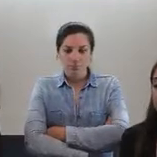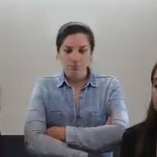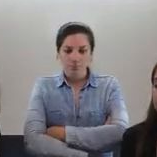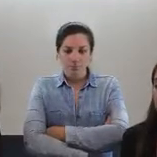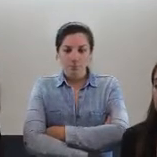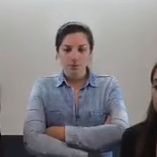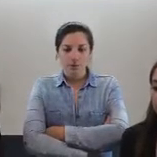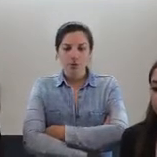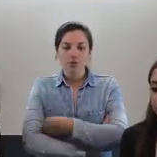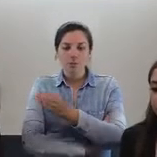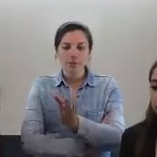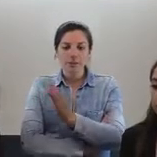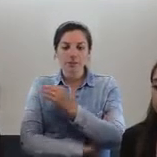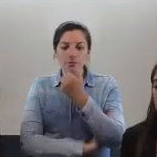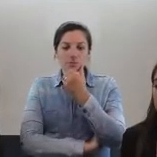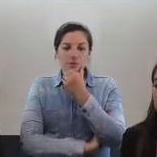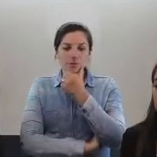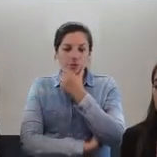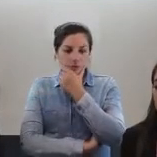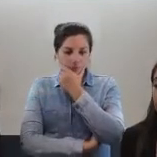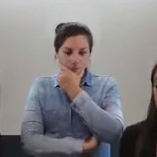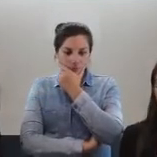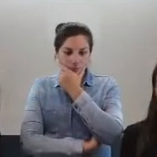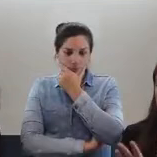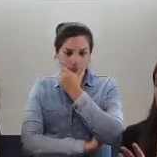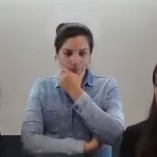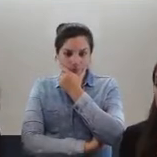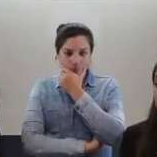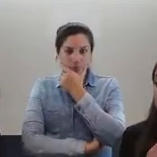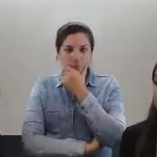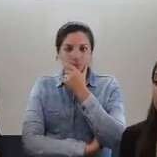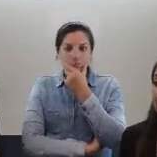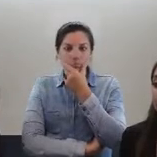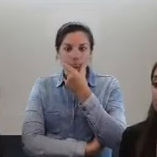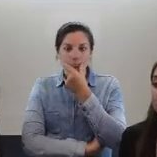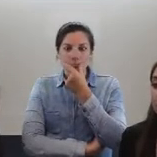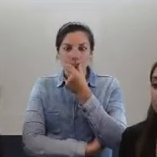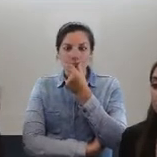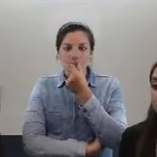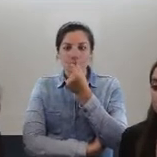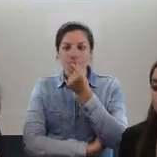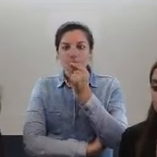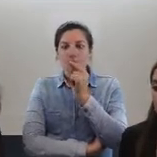por ano de publicação. Então, de 2013 a 2018. Ele vai puxar tudo que foi publicado de 2013 a 2018.